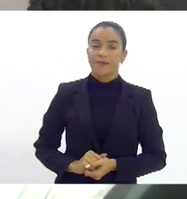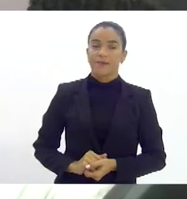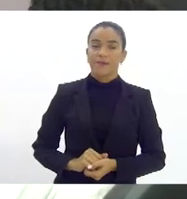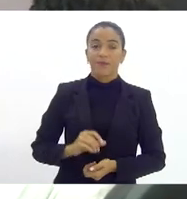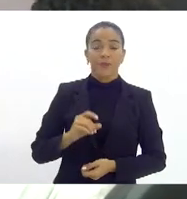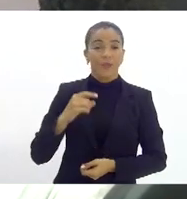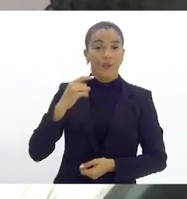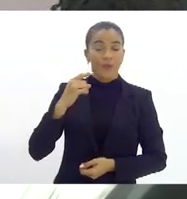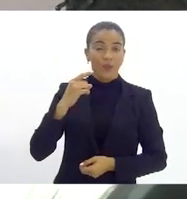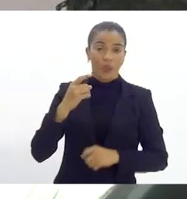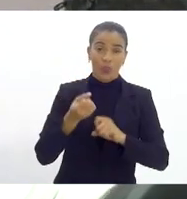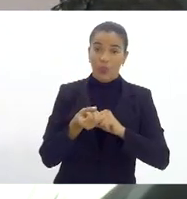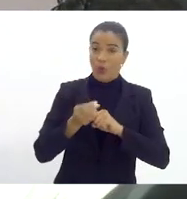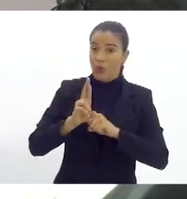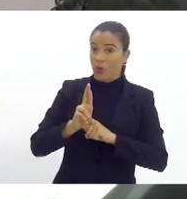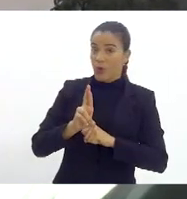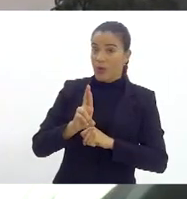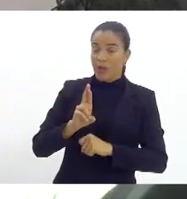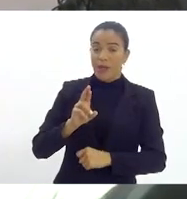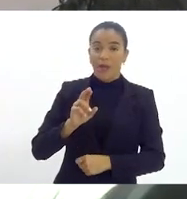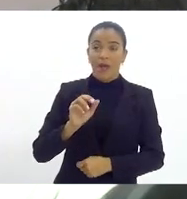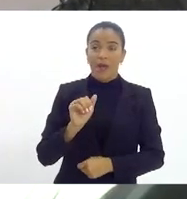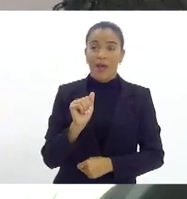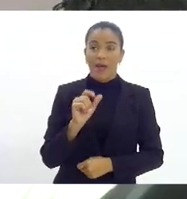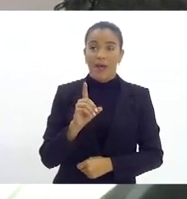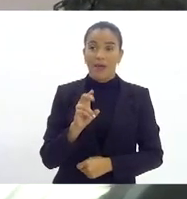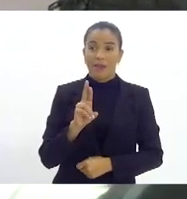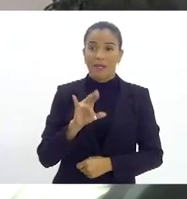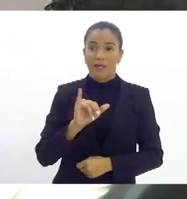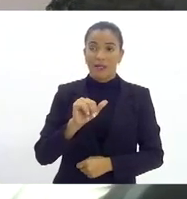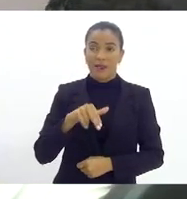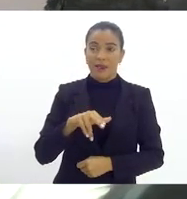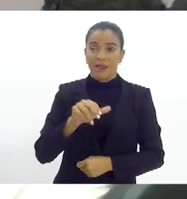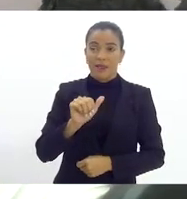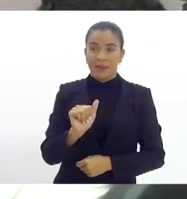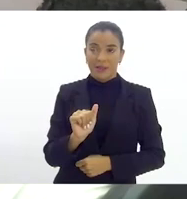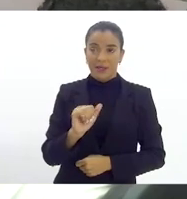Doutora Márcia Adriana de Oliveira que já se encontra conosco